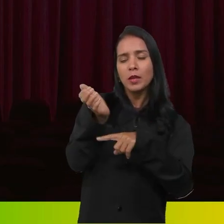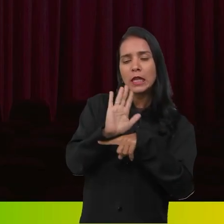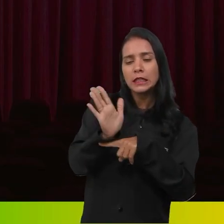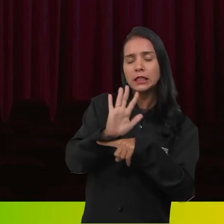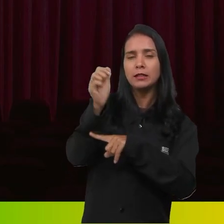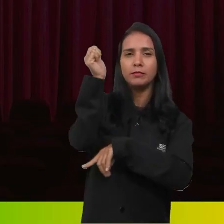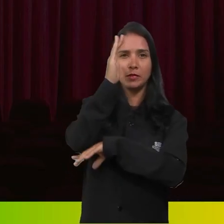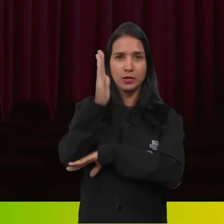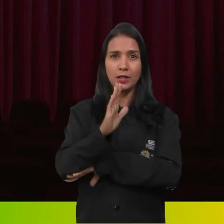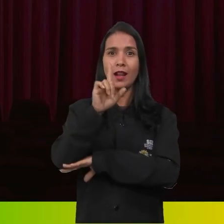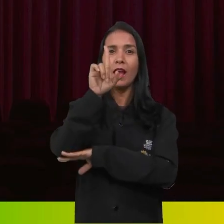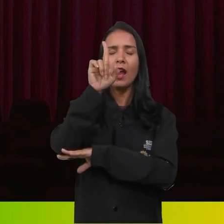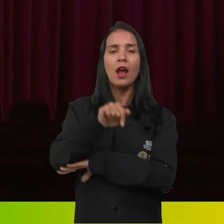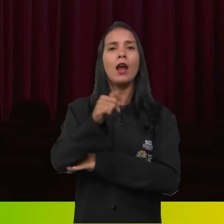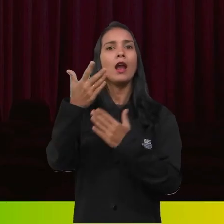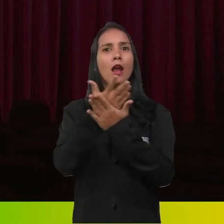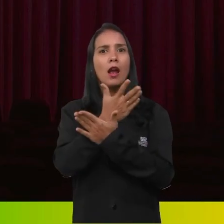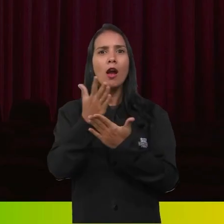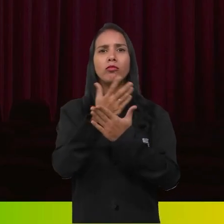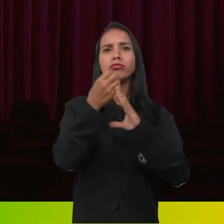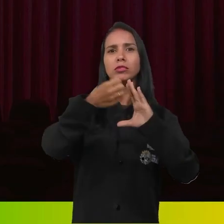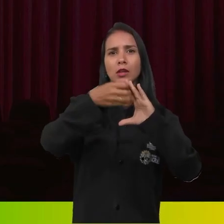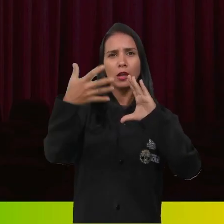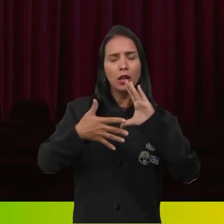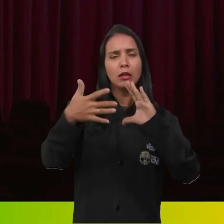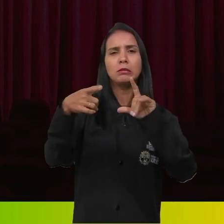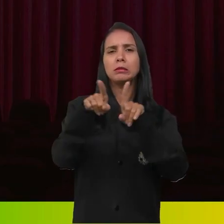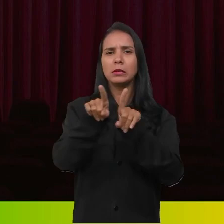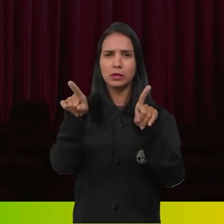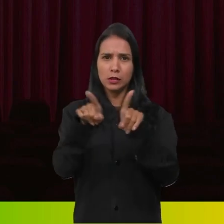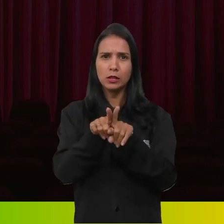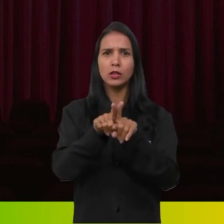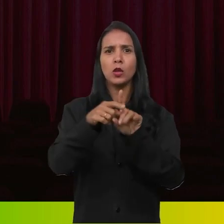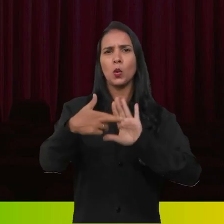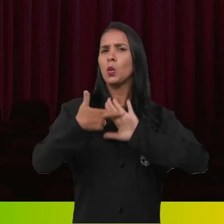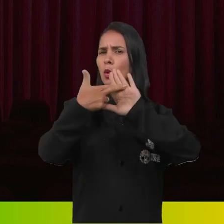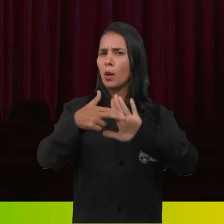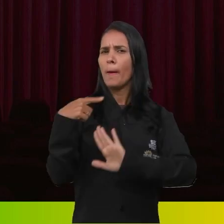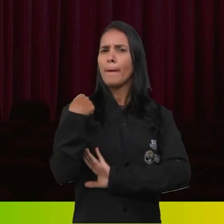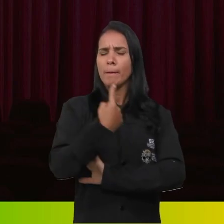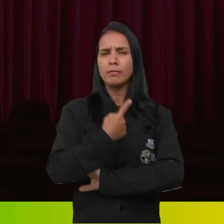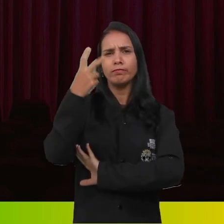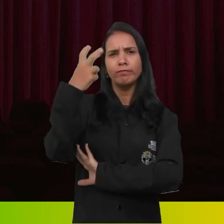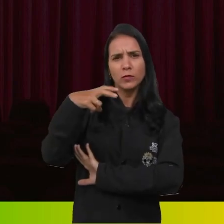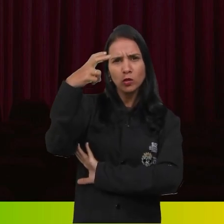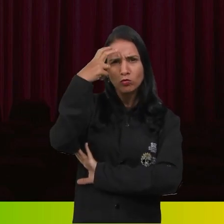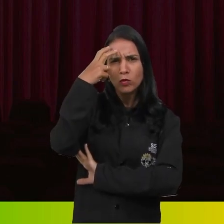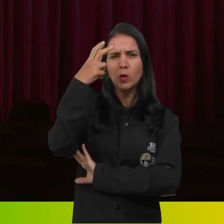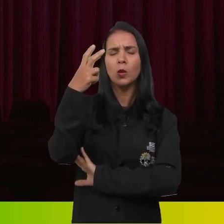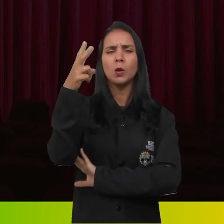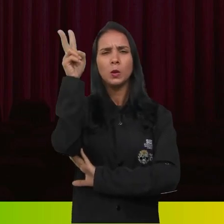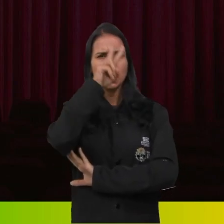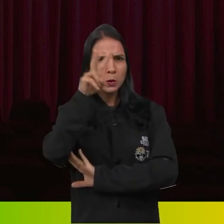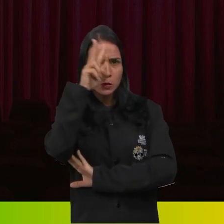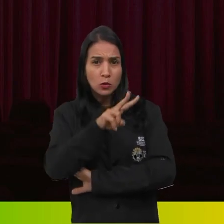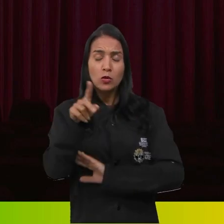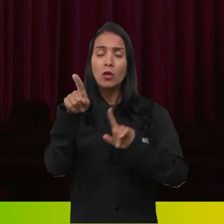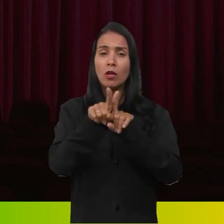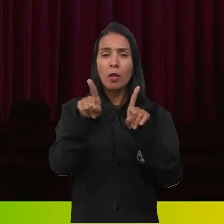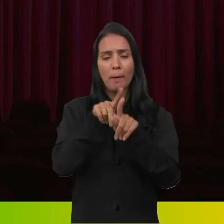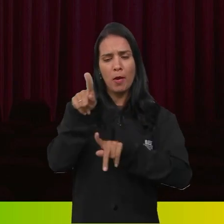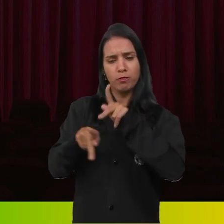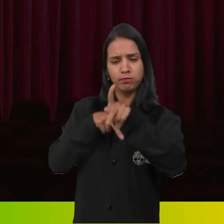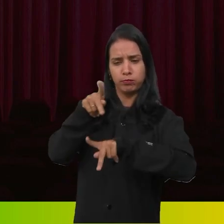de produções que representam nossas histórias, nosso povo, a nossa cultura. E cada fase do cinema